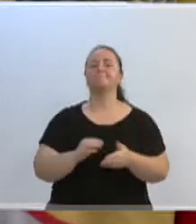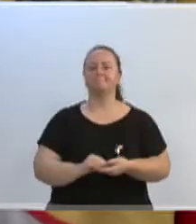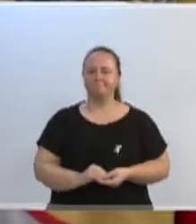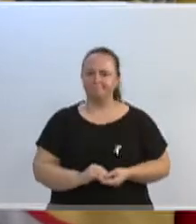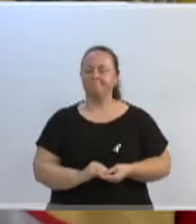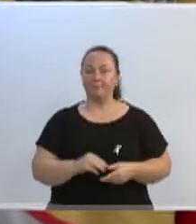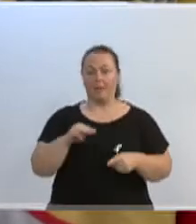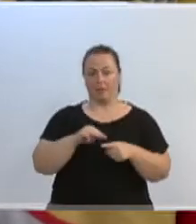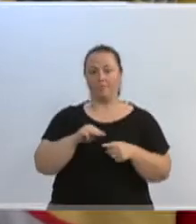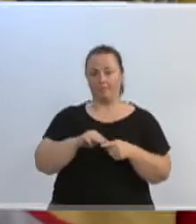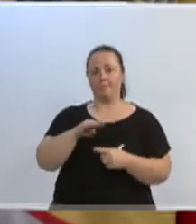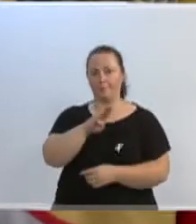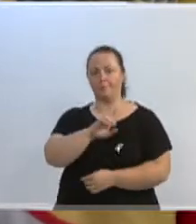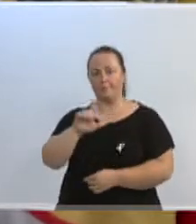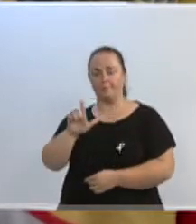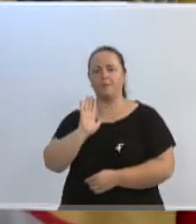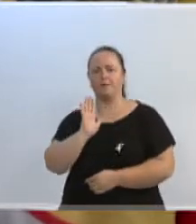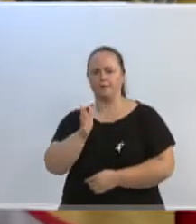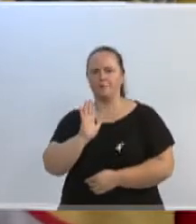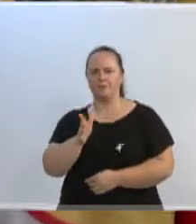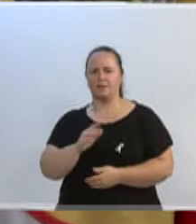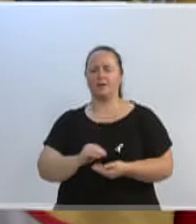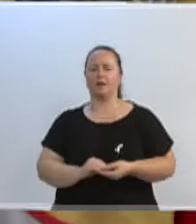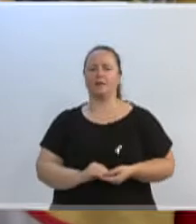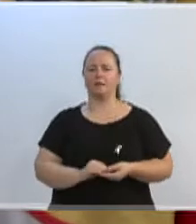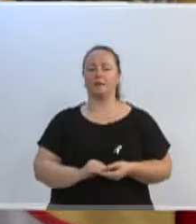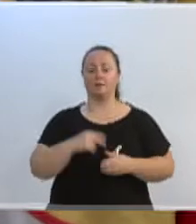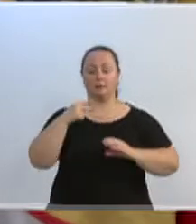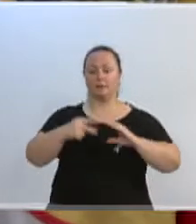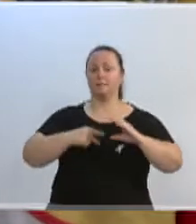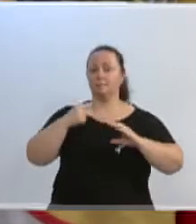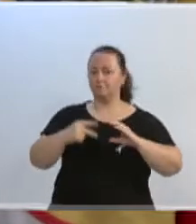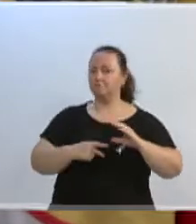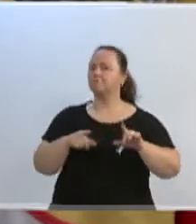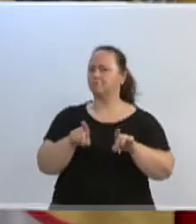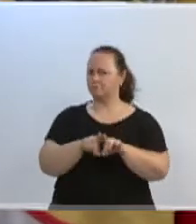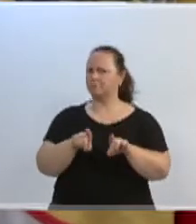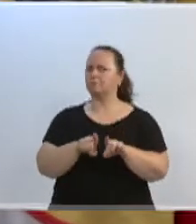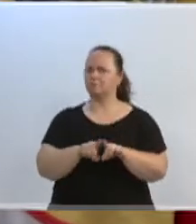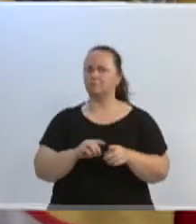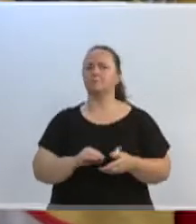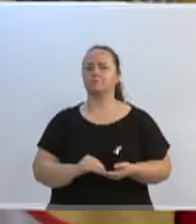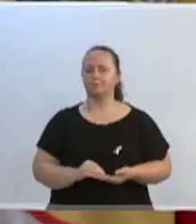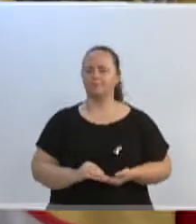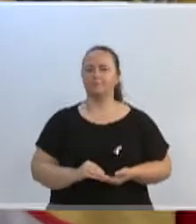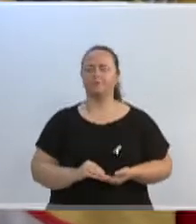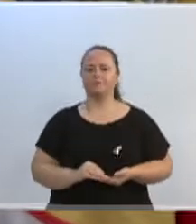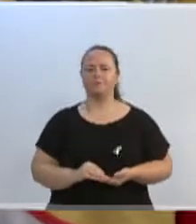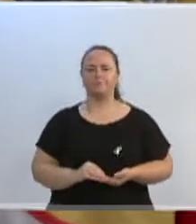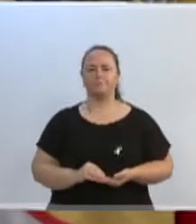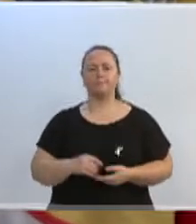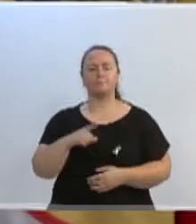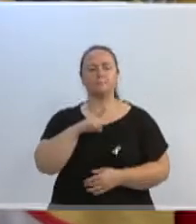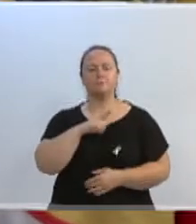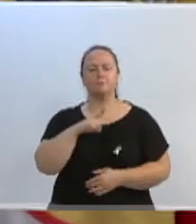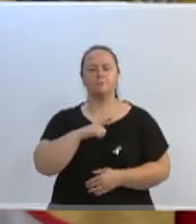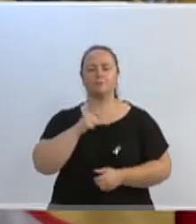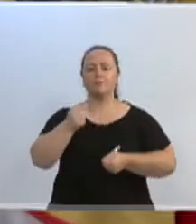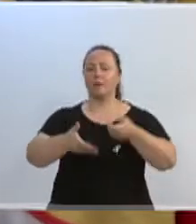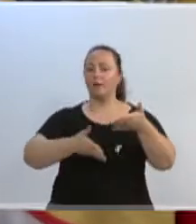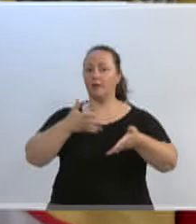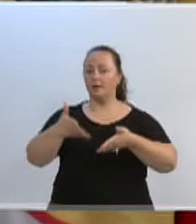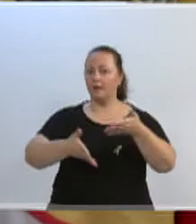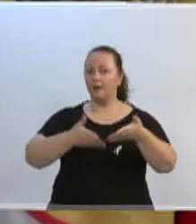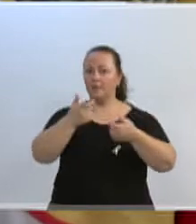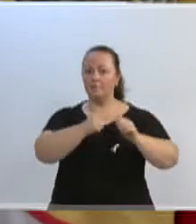no município de Blumenau, aqui na própria Câmara de Vereadores, nós já temos as libras